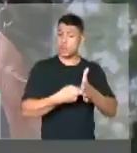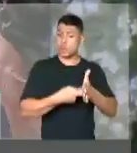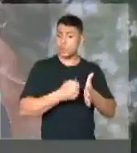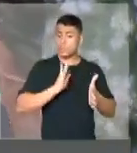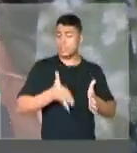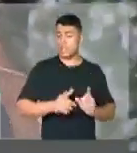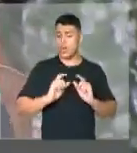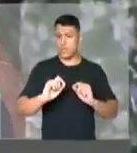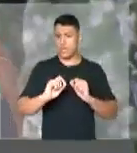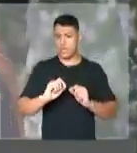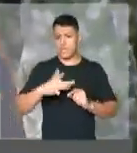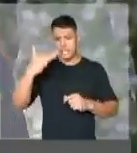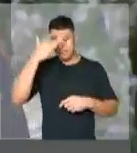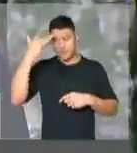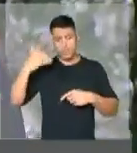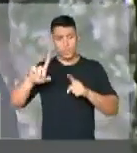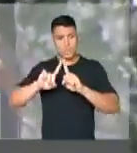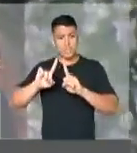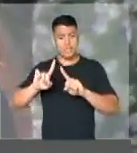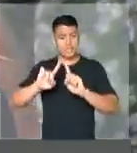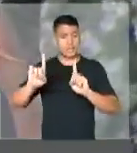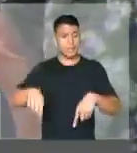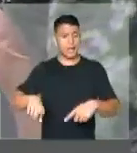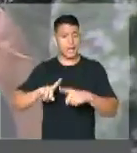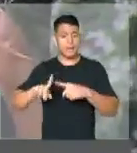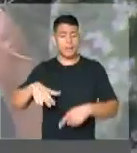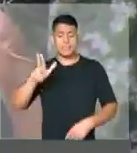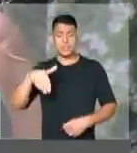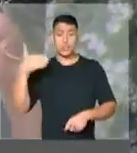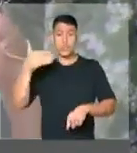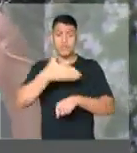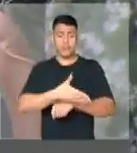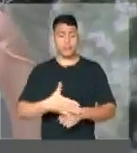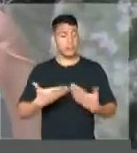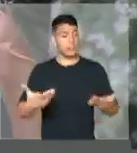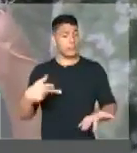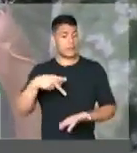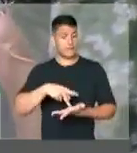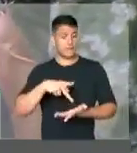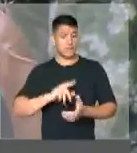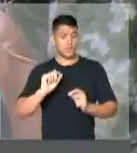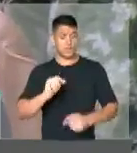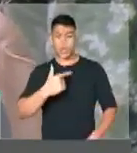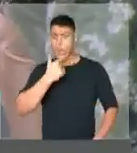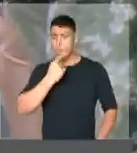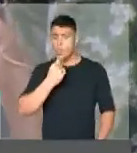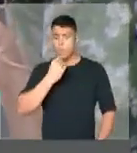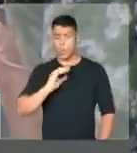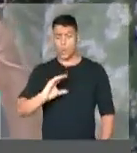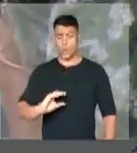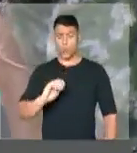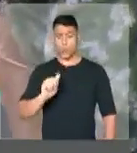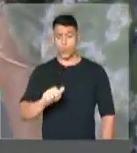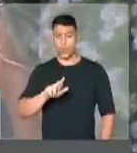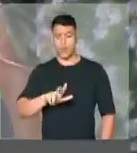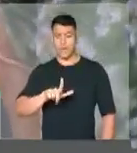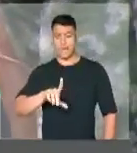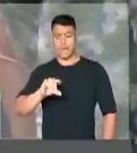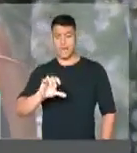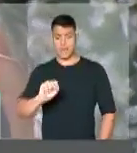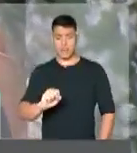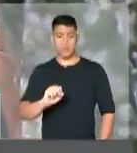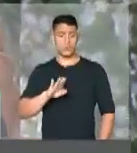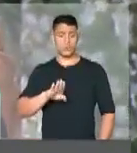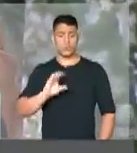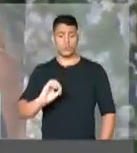Vários laços de parentescos com pessoas empregadas. Então, na verdade, o senhor Carlos Bolsonaro, ele não conhece nem a ética. Talvez por isso